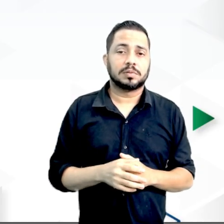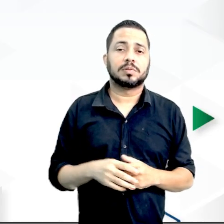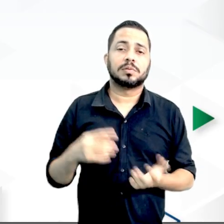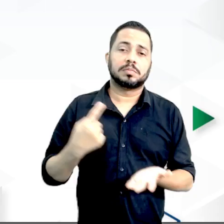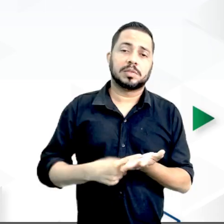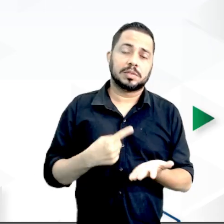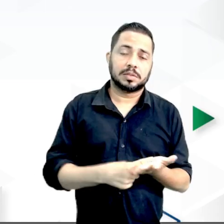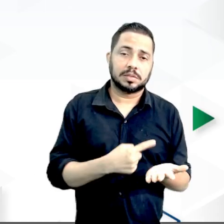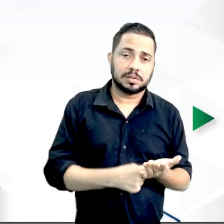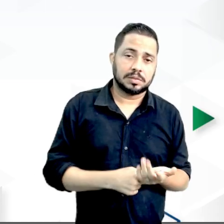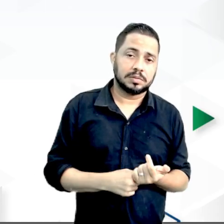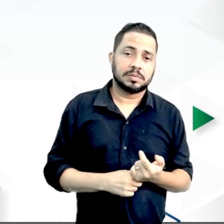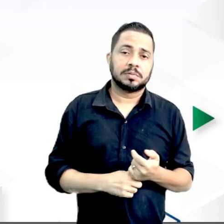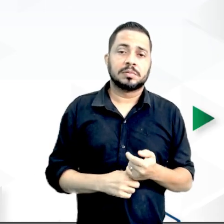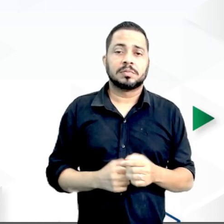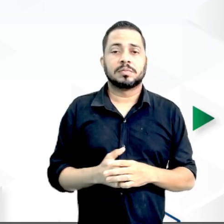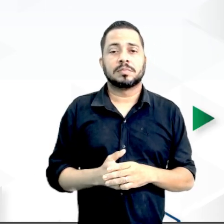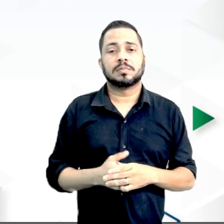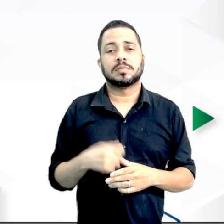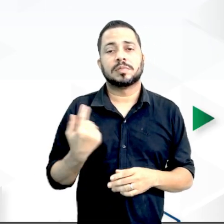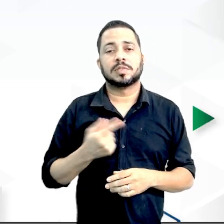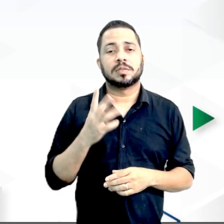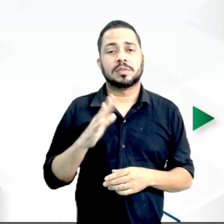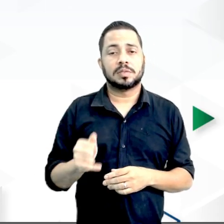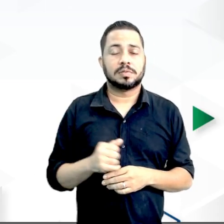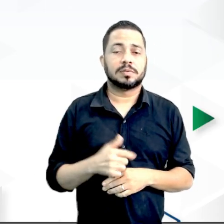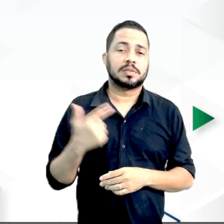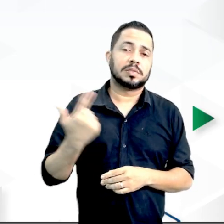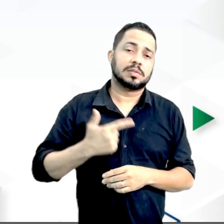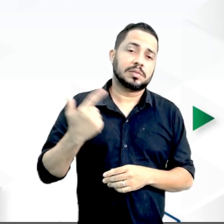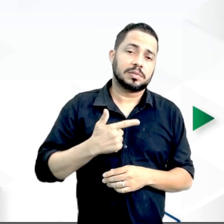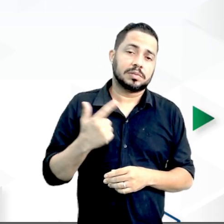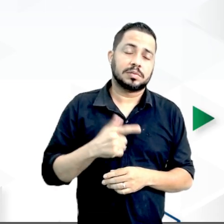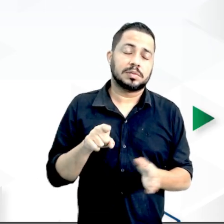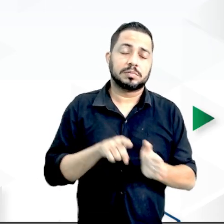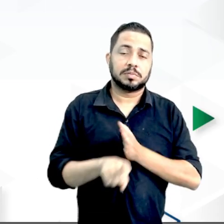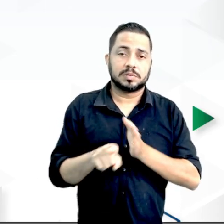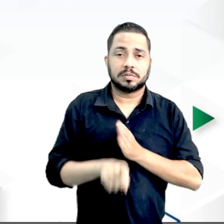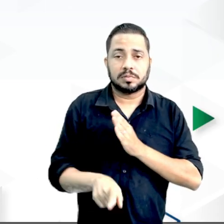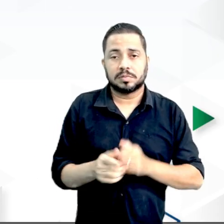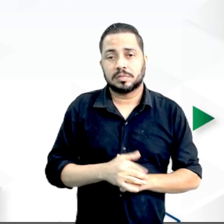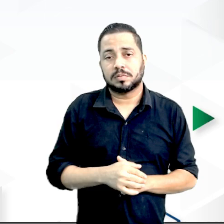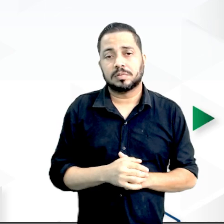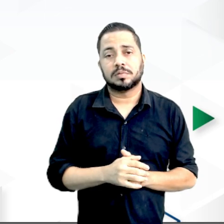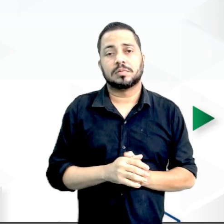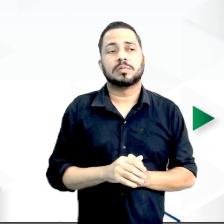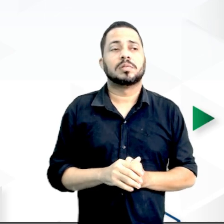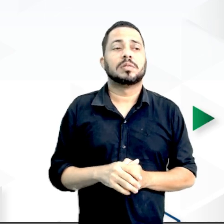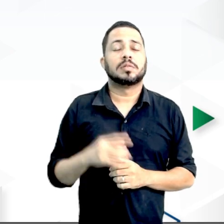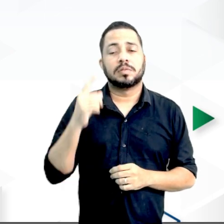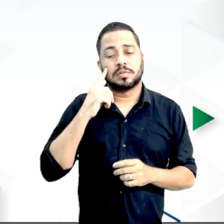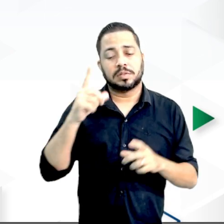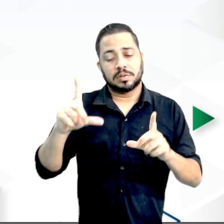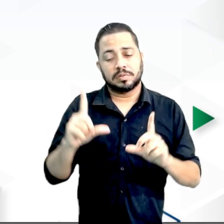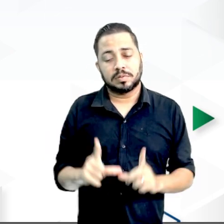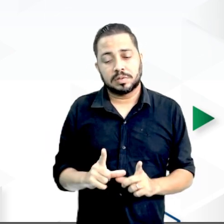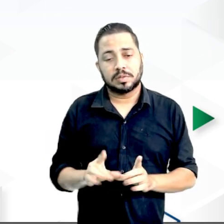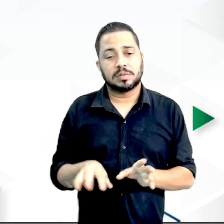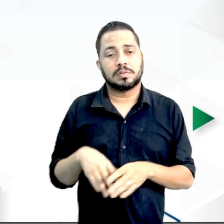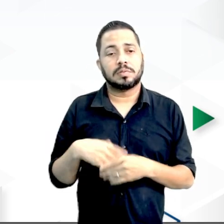Combinado? Então vamos lá, depois disso a gente já segue para a segunda questão imediata. Observa a figura abaixo,